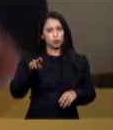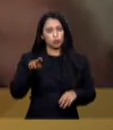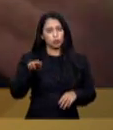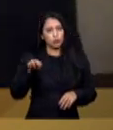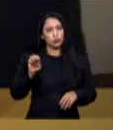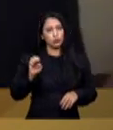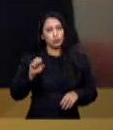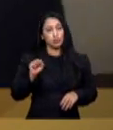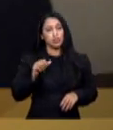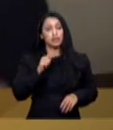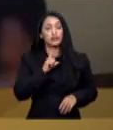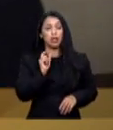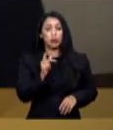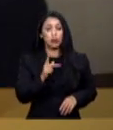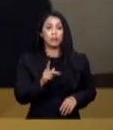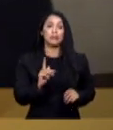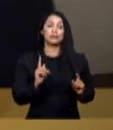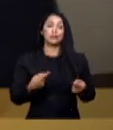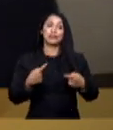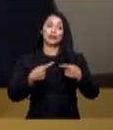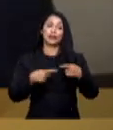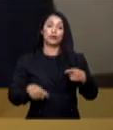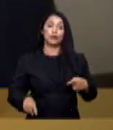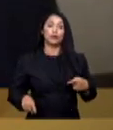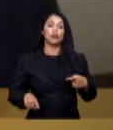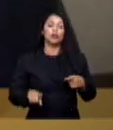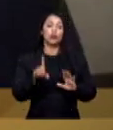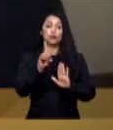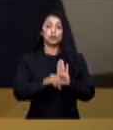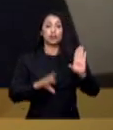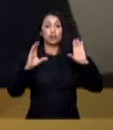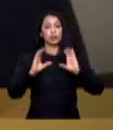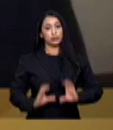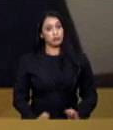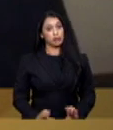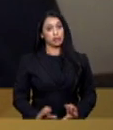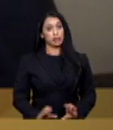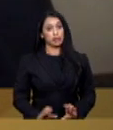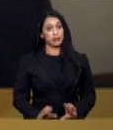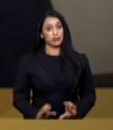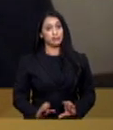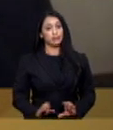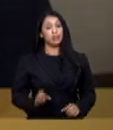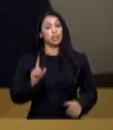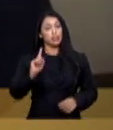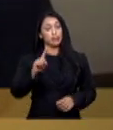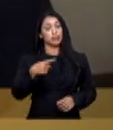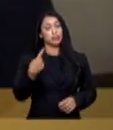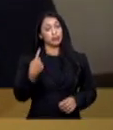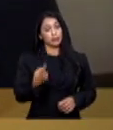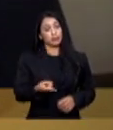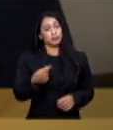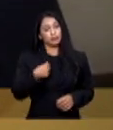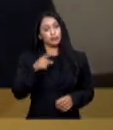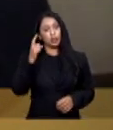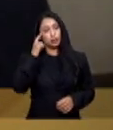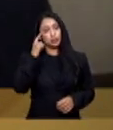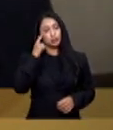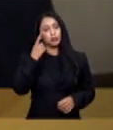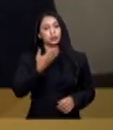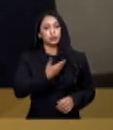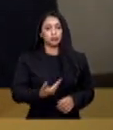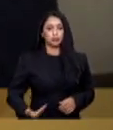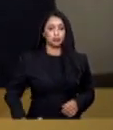poderia inibir esse direito do cidadão de contestar os atos, enfim, dos agentes